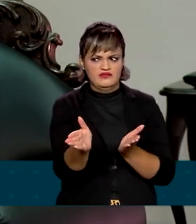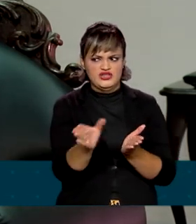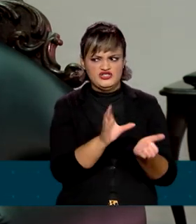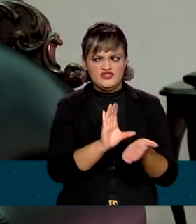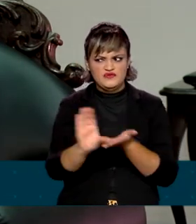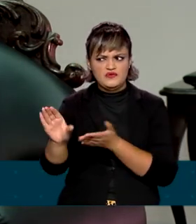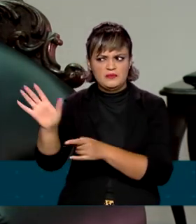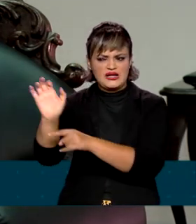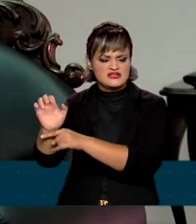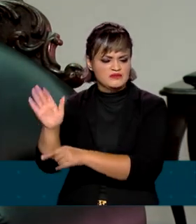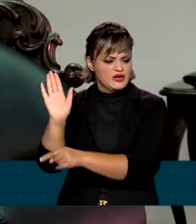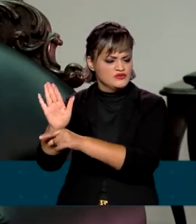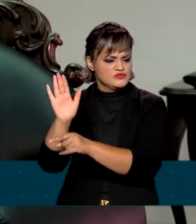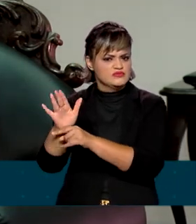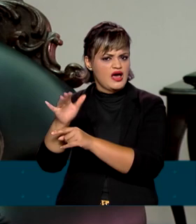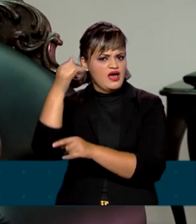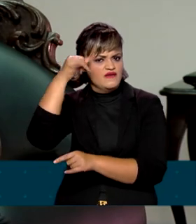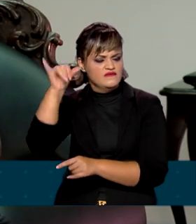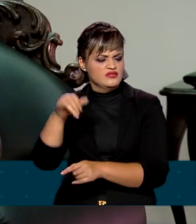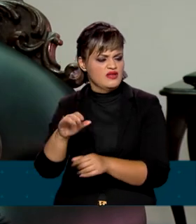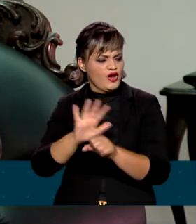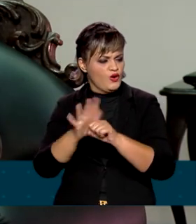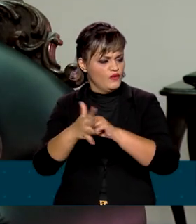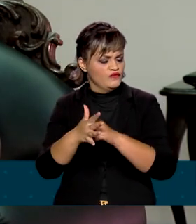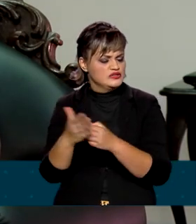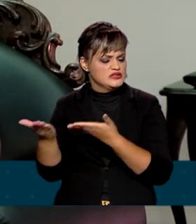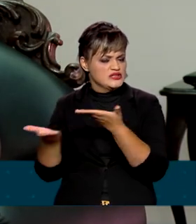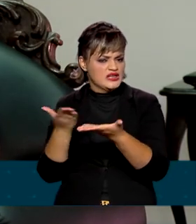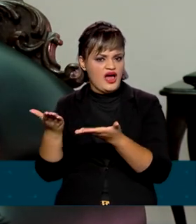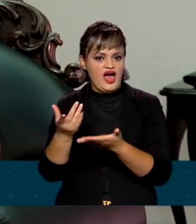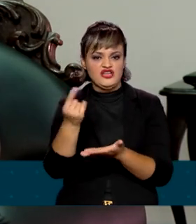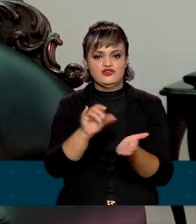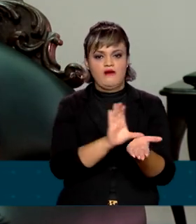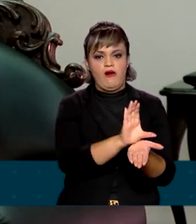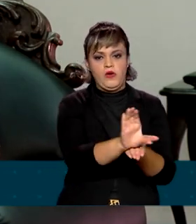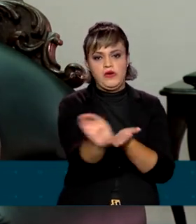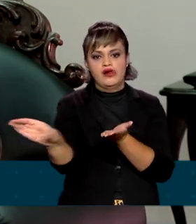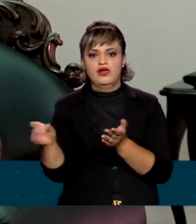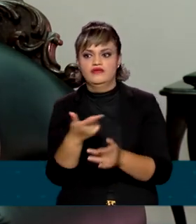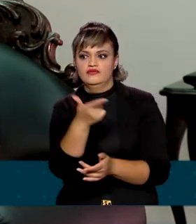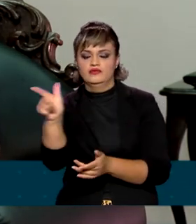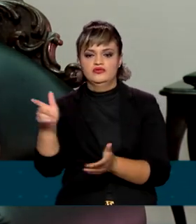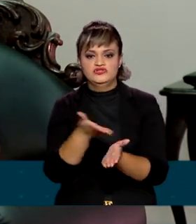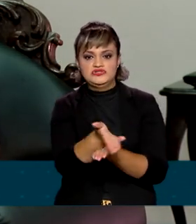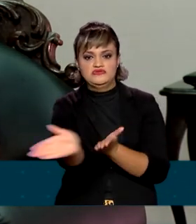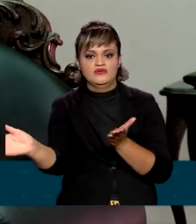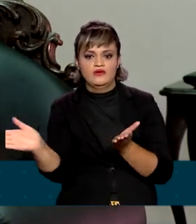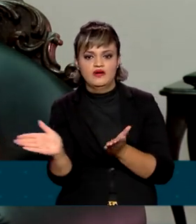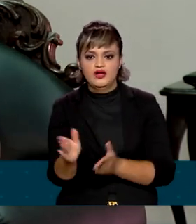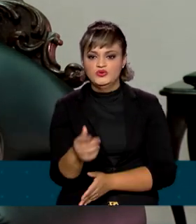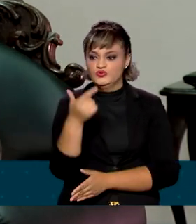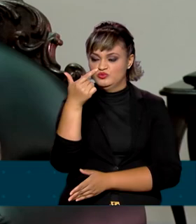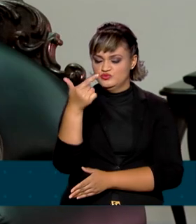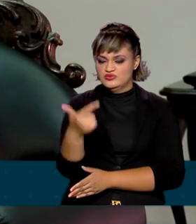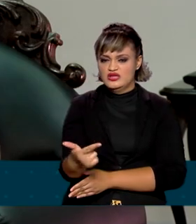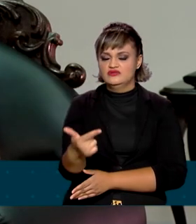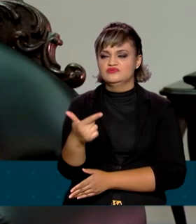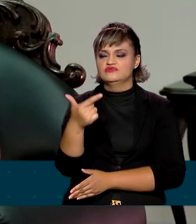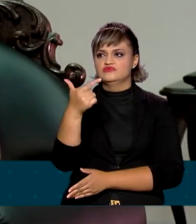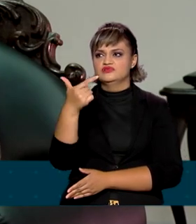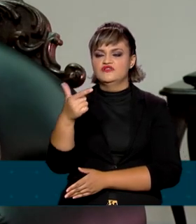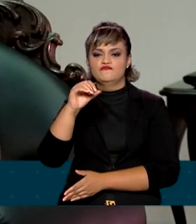para ser investido na prevenção e combate a convide o que é uma covardia com a população na foram mais de 200 e